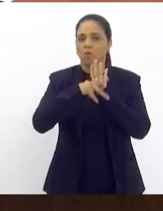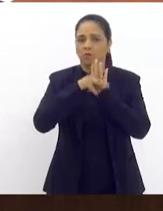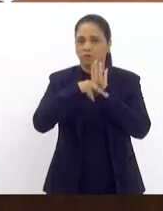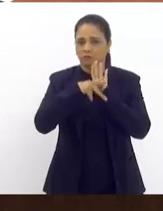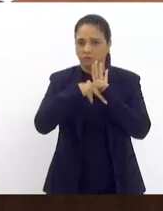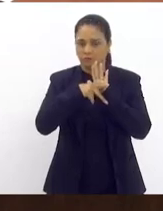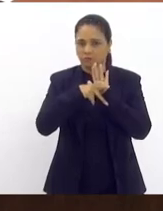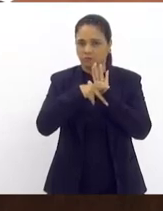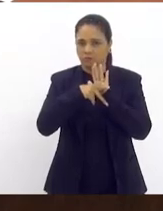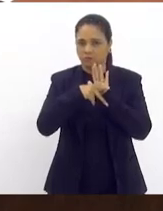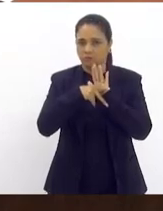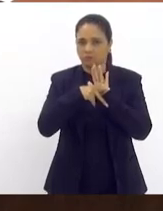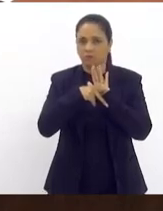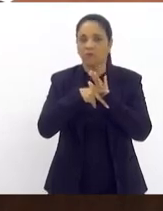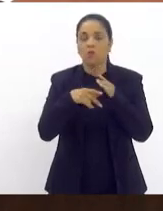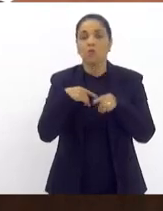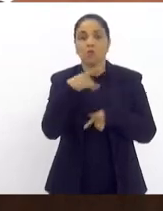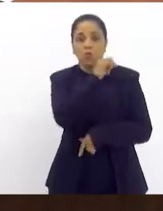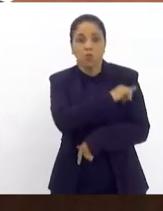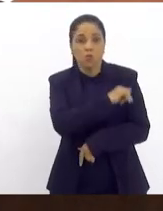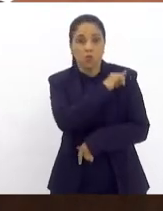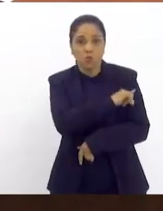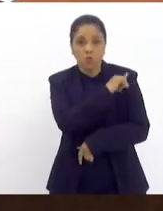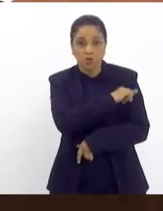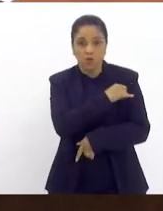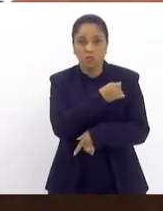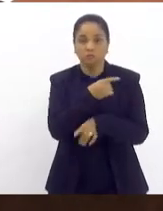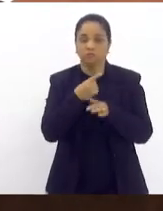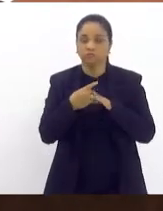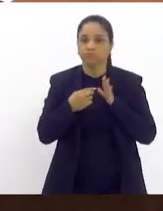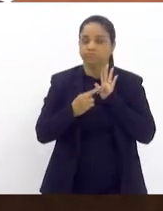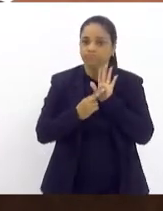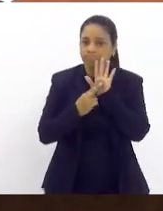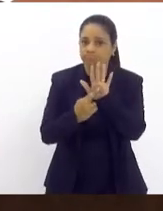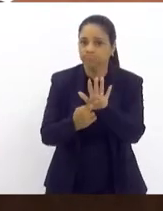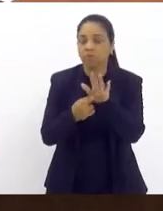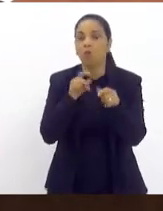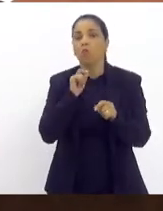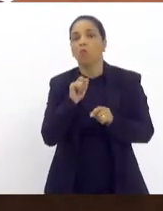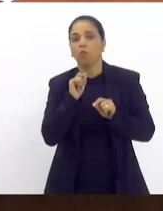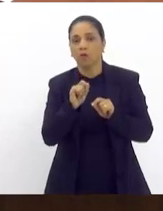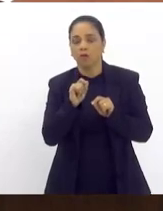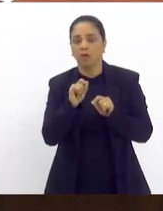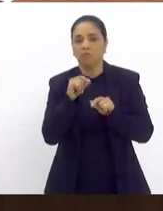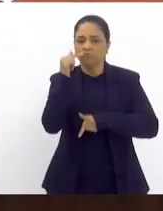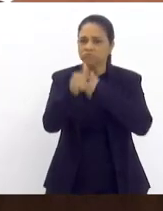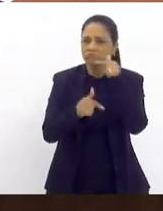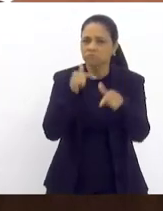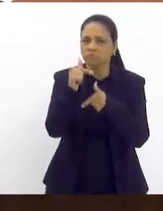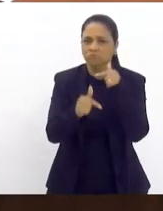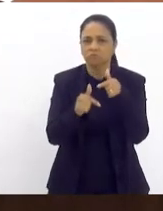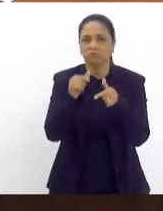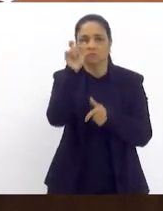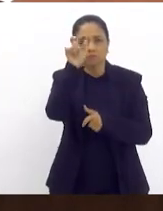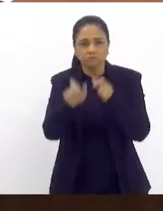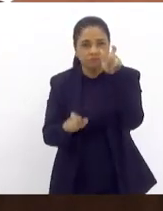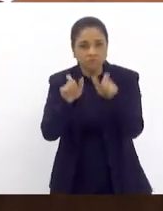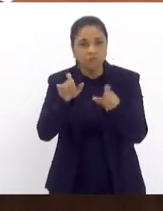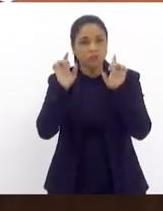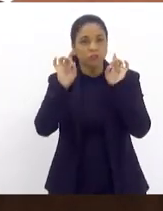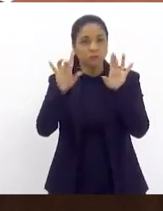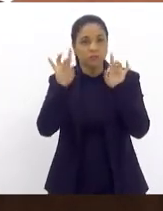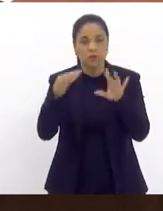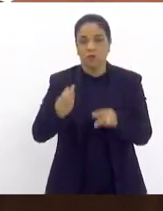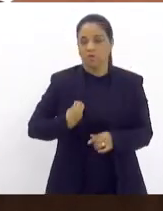sai com o Rio de Janeiro à frente o Rio de Janeiro Que Tem trabalhado de maneira muito concreta pela vida das mulheres e especial senhora